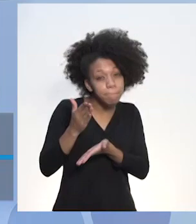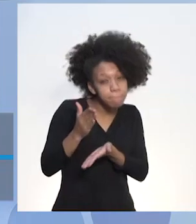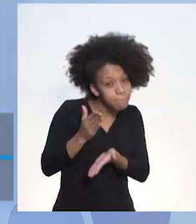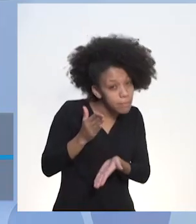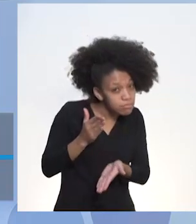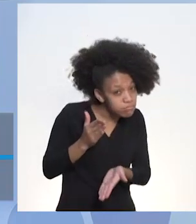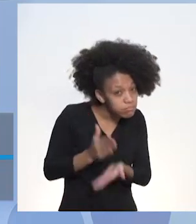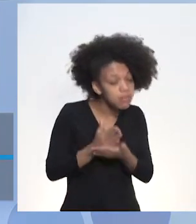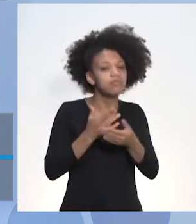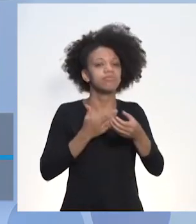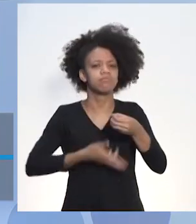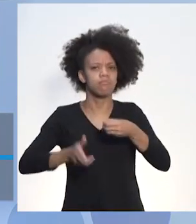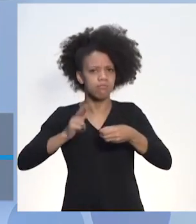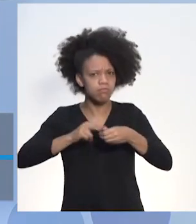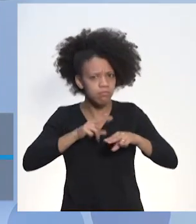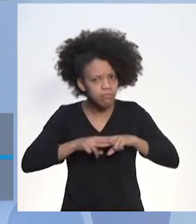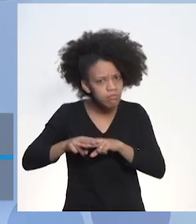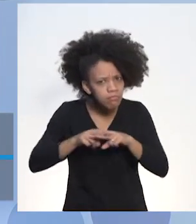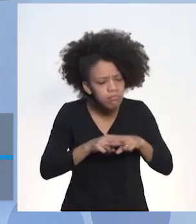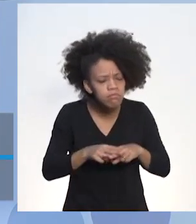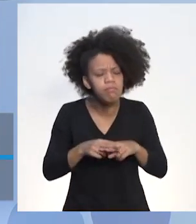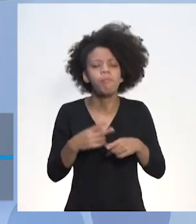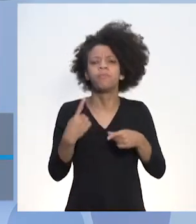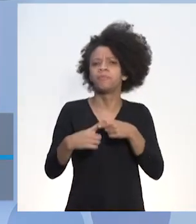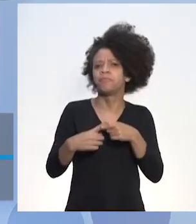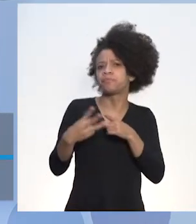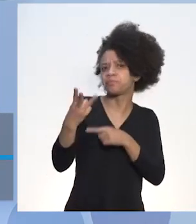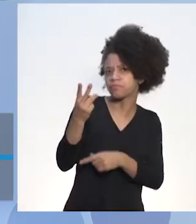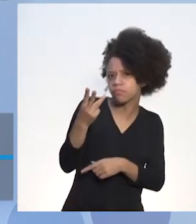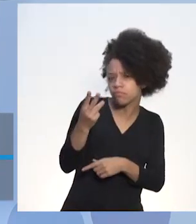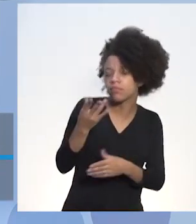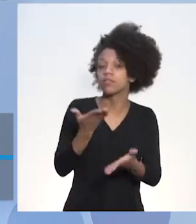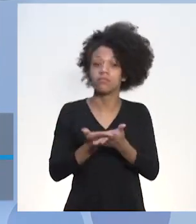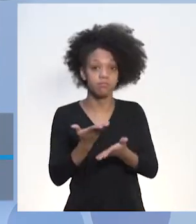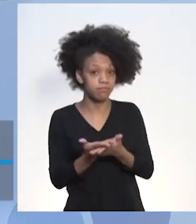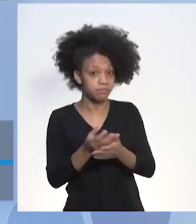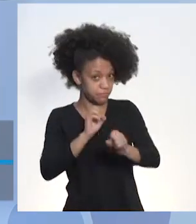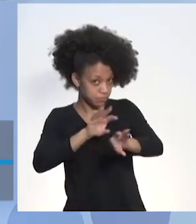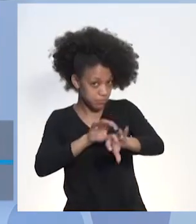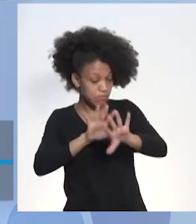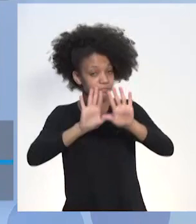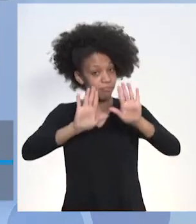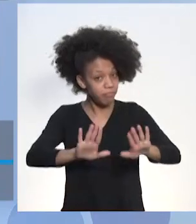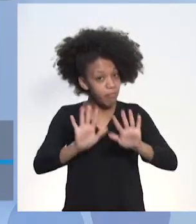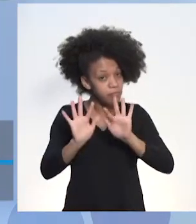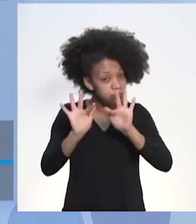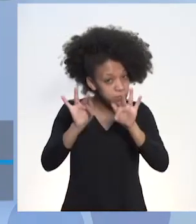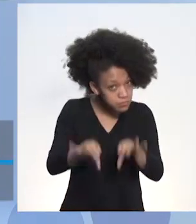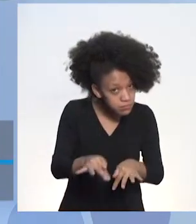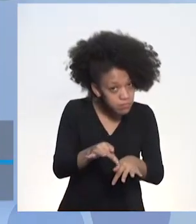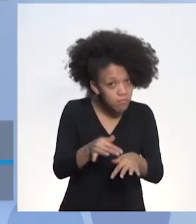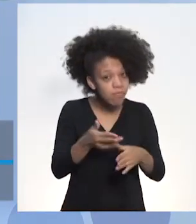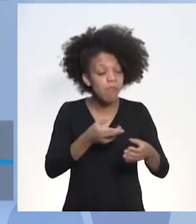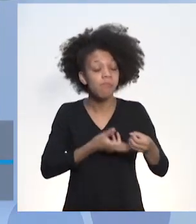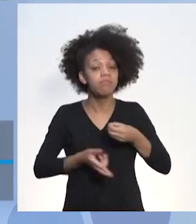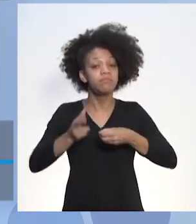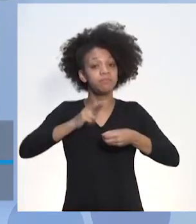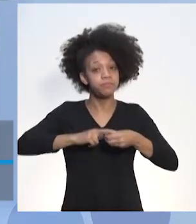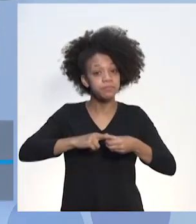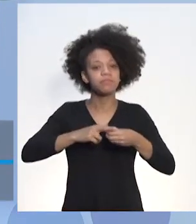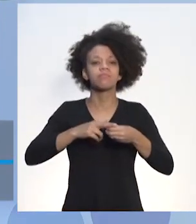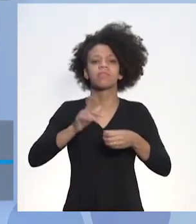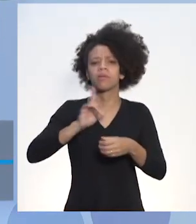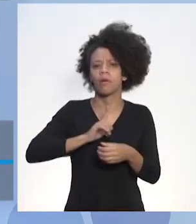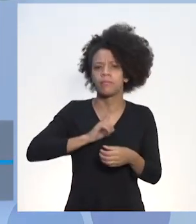dessa situação de aprendizagem, porque é a terceira aula. Então, para terminar essa situação, teremos ainda